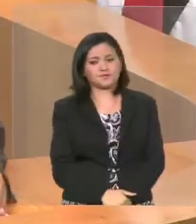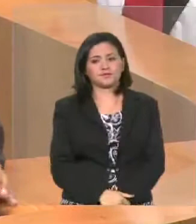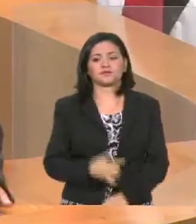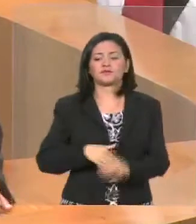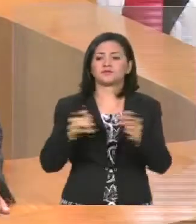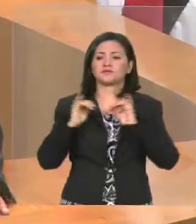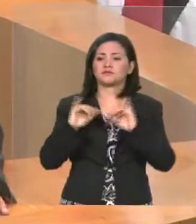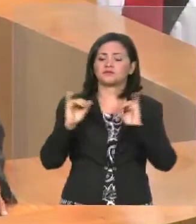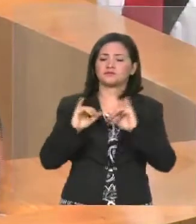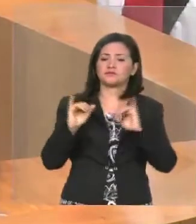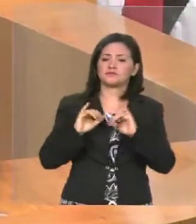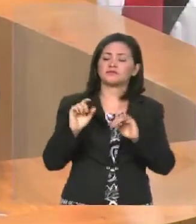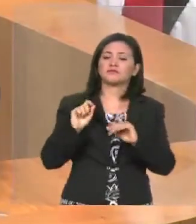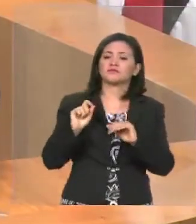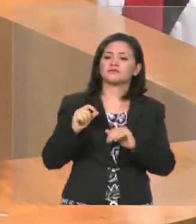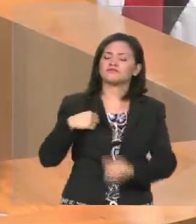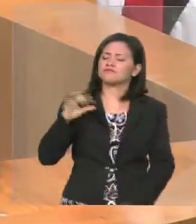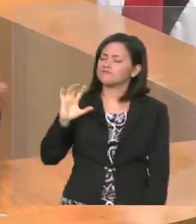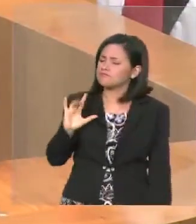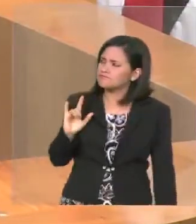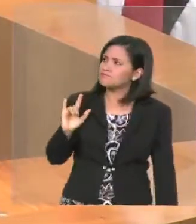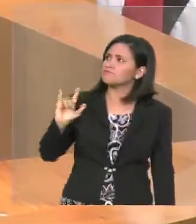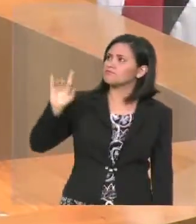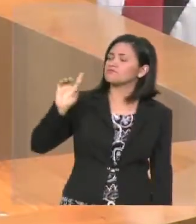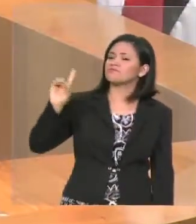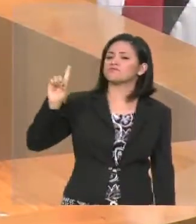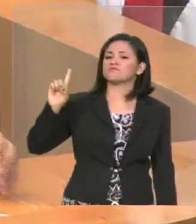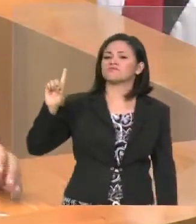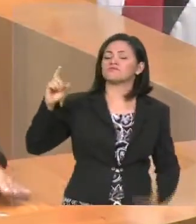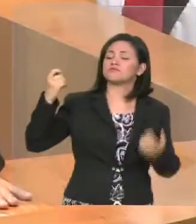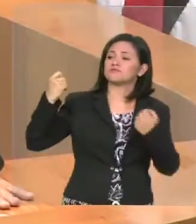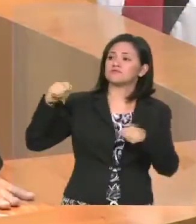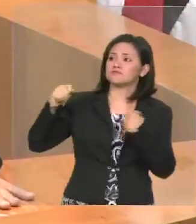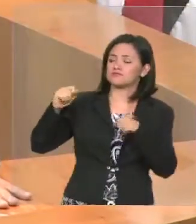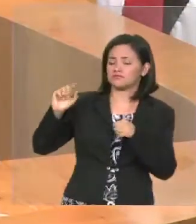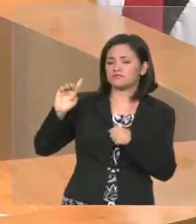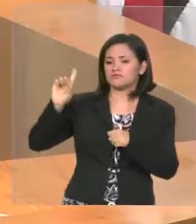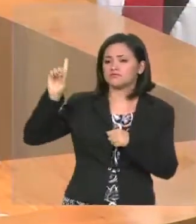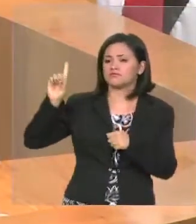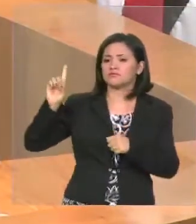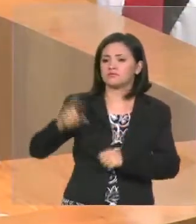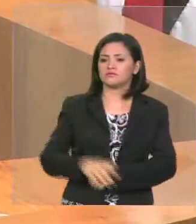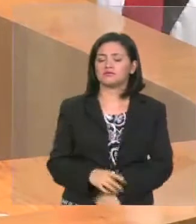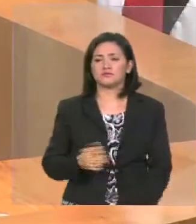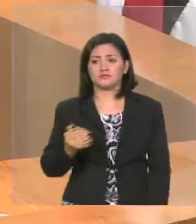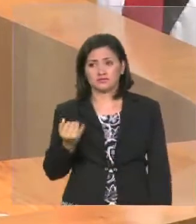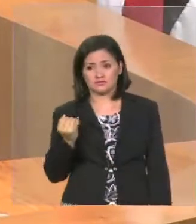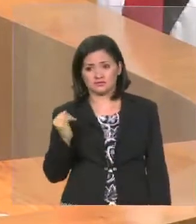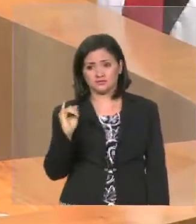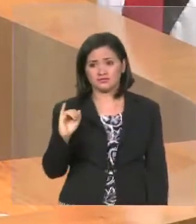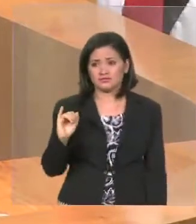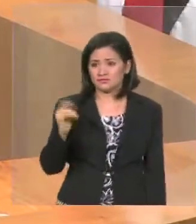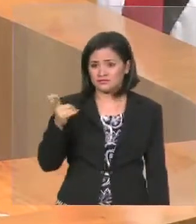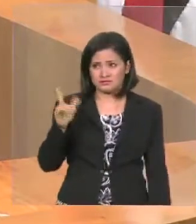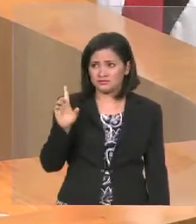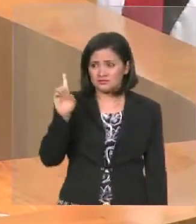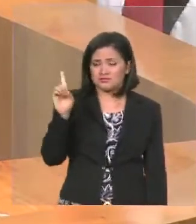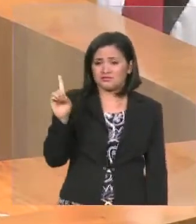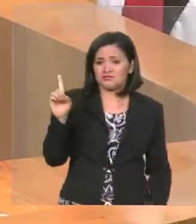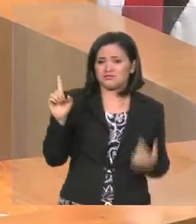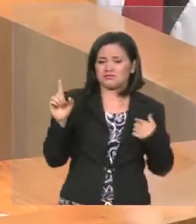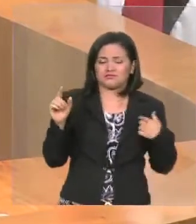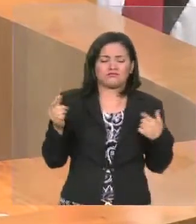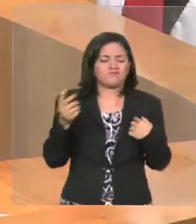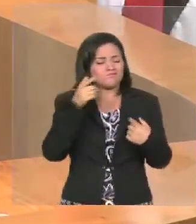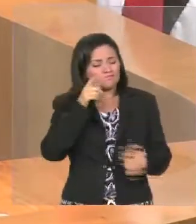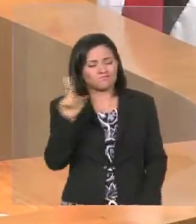o meu amor incondicional a Deus e a minha dependência a Deus. Sem Deus não teria condições de realizar o